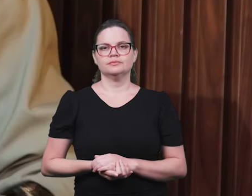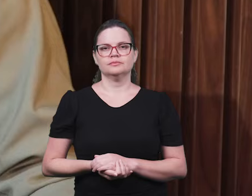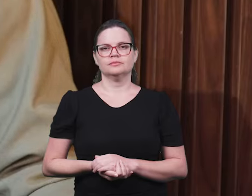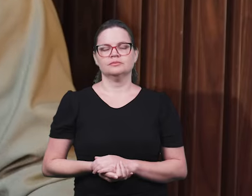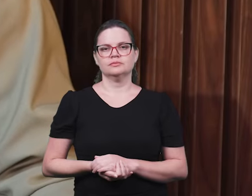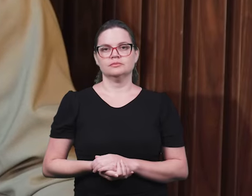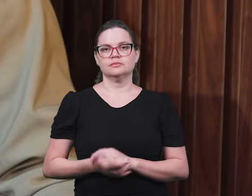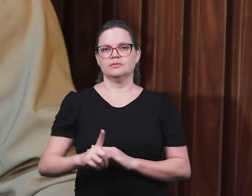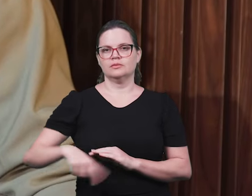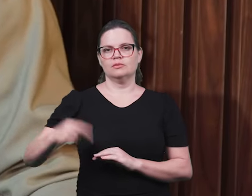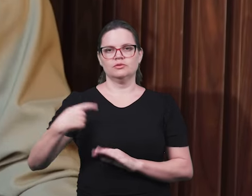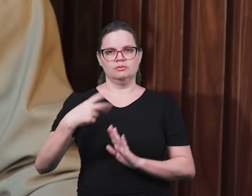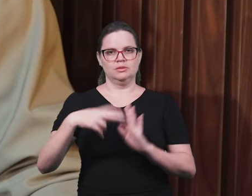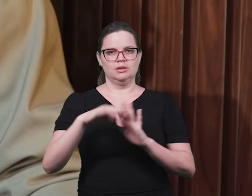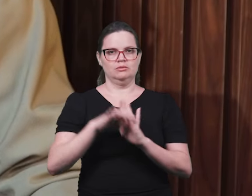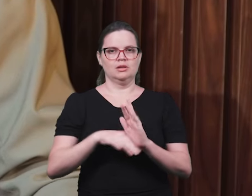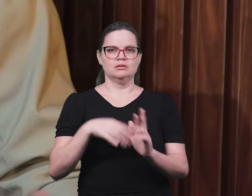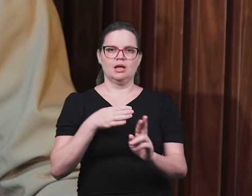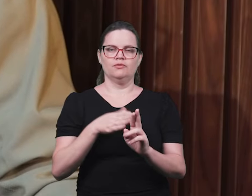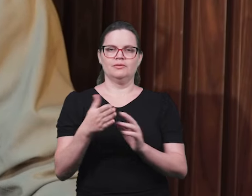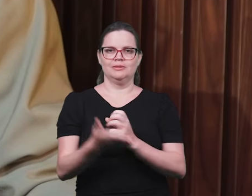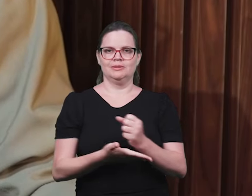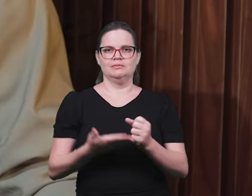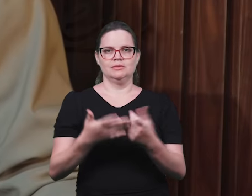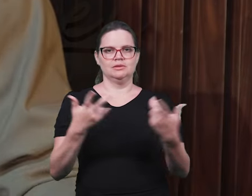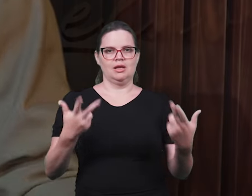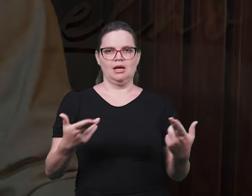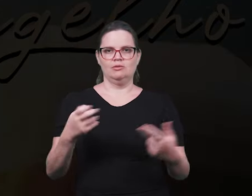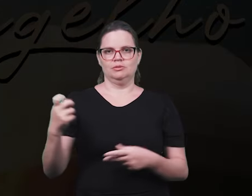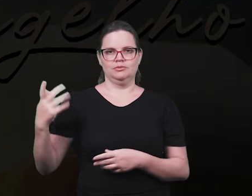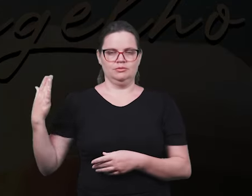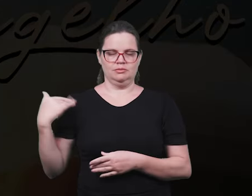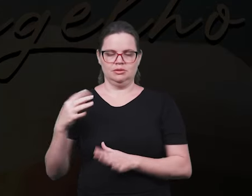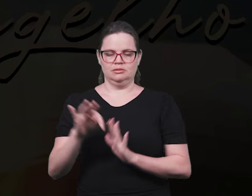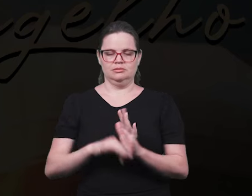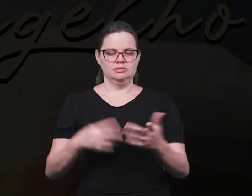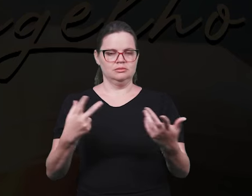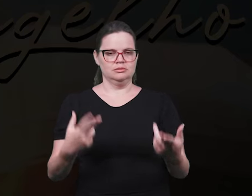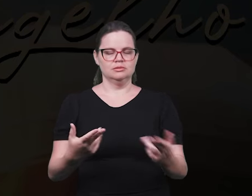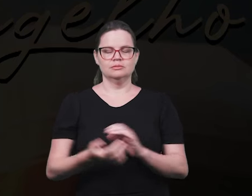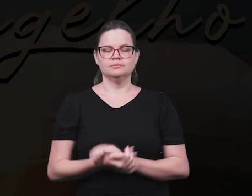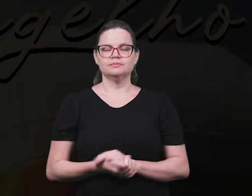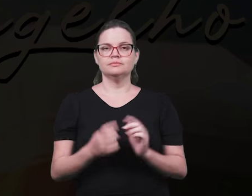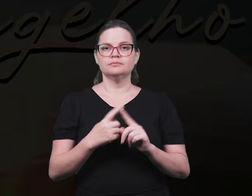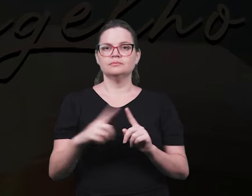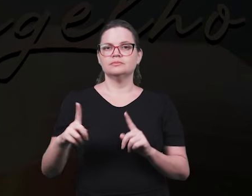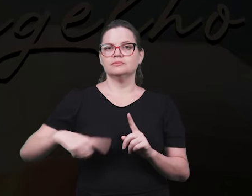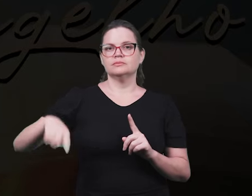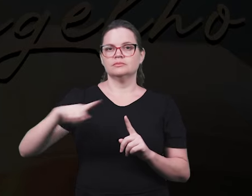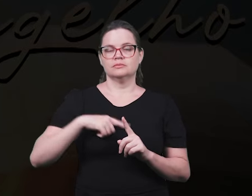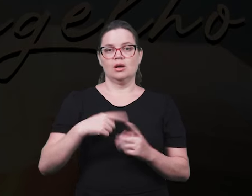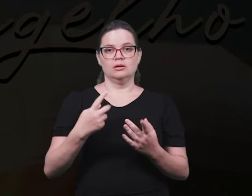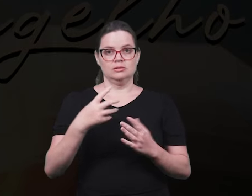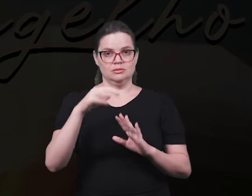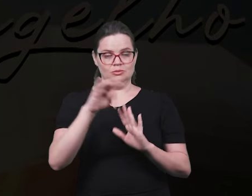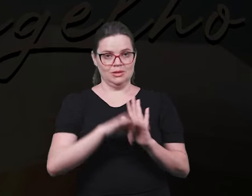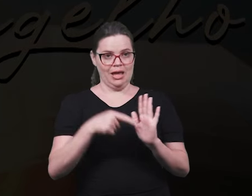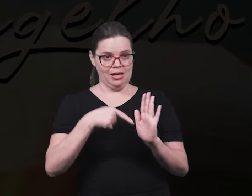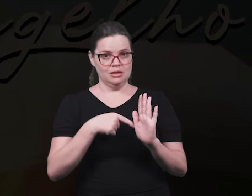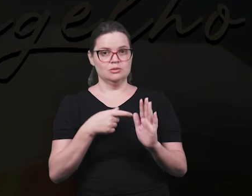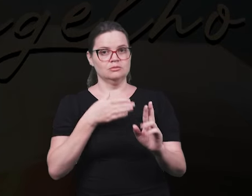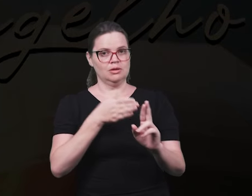nós vamos usar para esse episódio é o mesmo texto que nós usamos no episódio anterior. Só que nós vamos, dentro desse